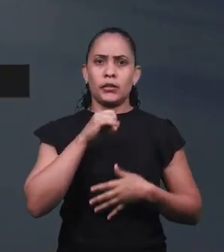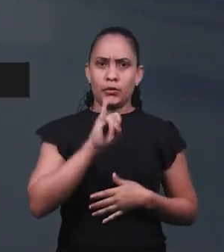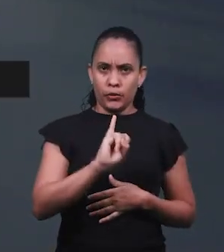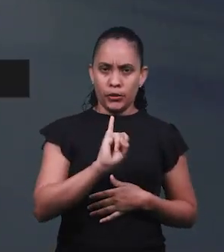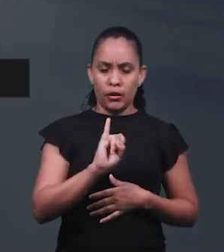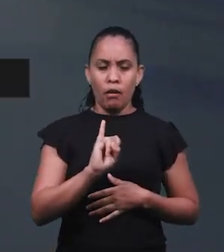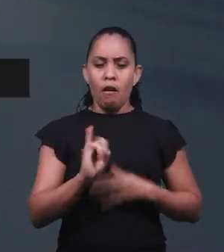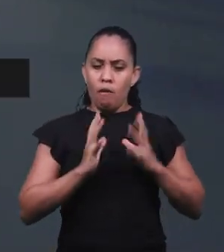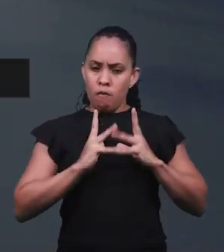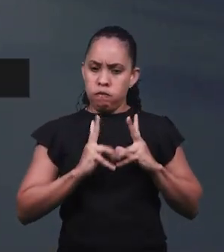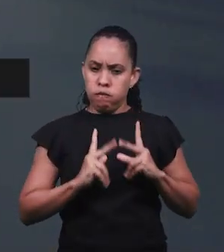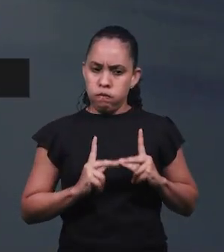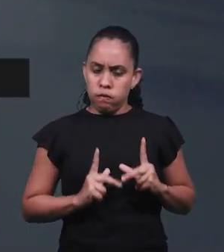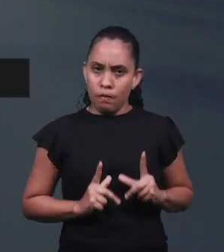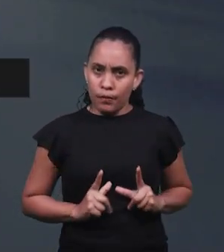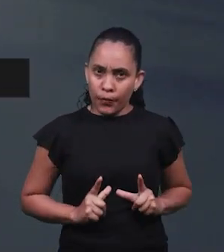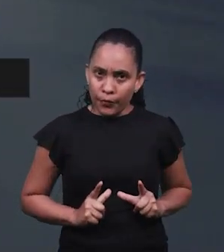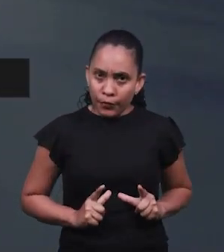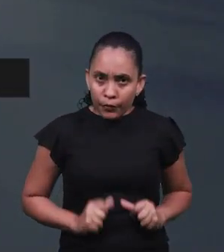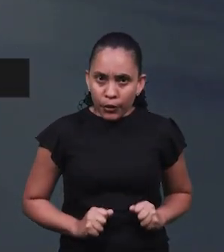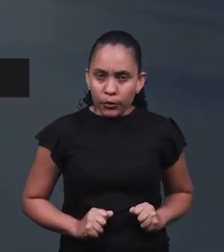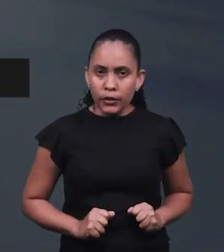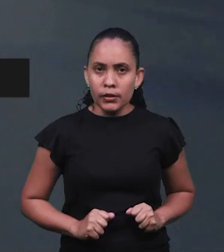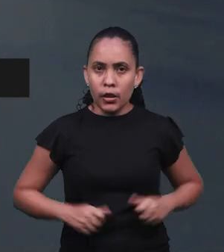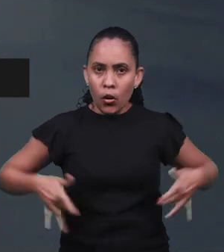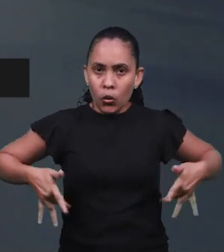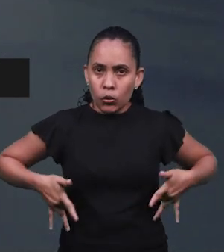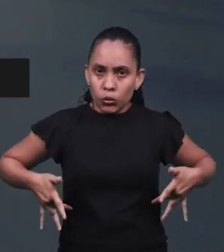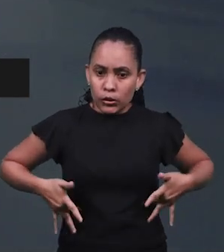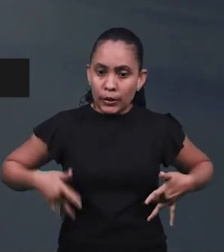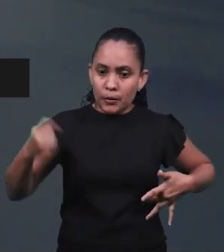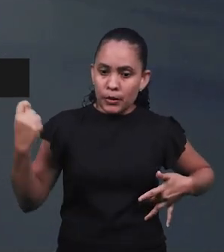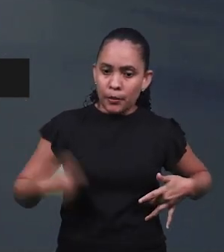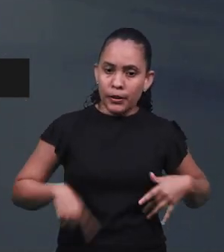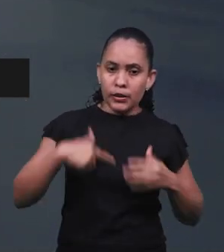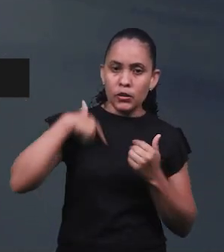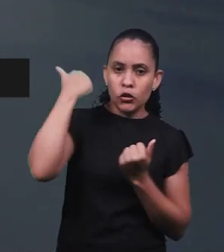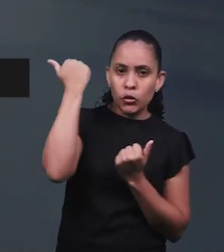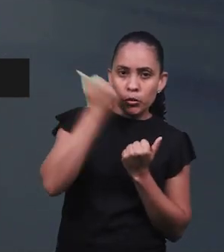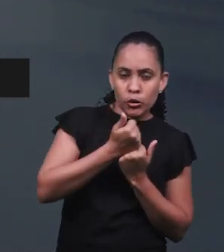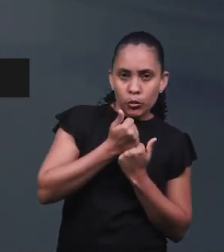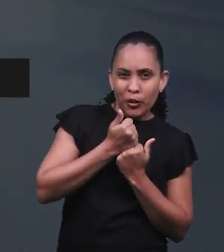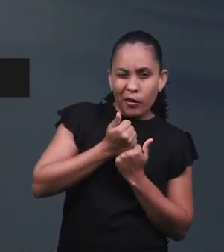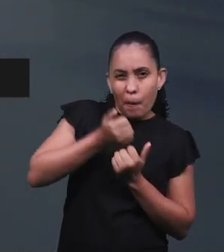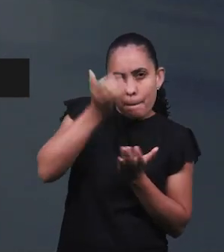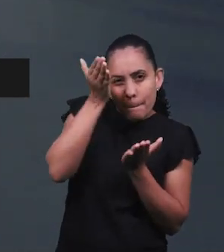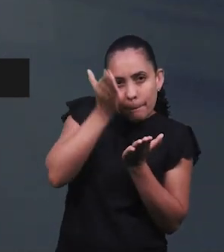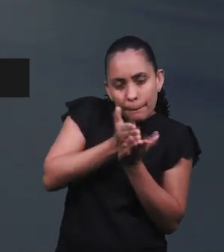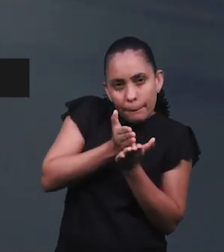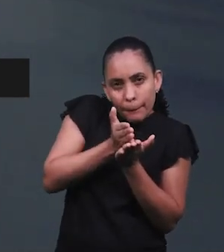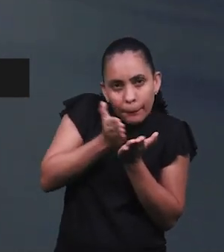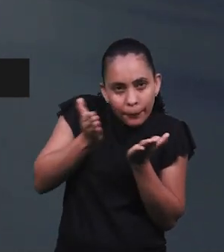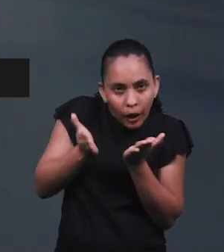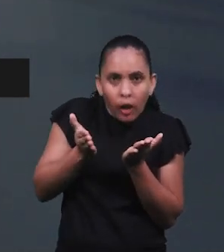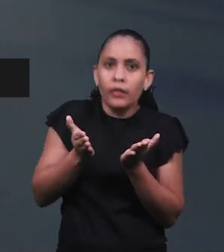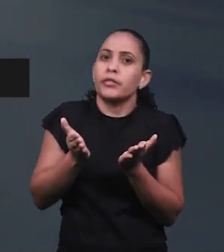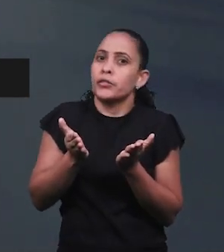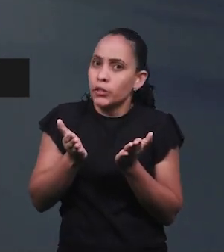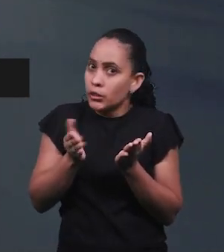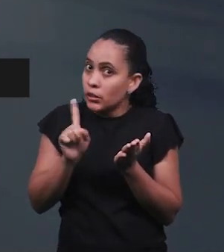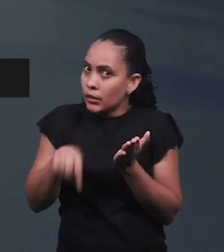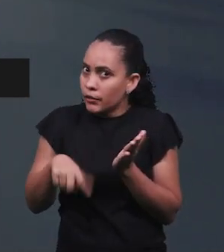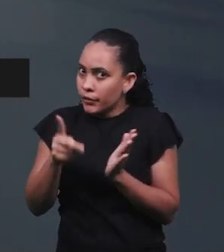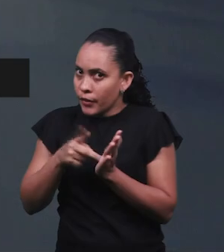de filtração do rim, e você precisa então de substituir parcialmente, porque você só substitui, na